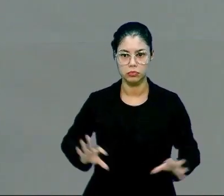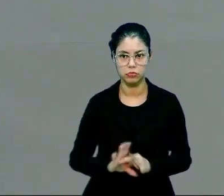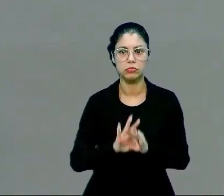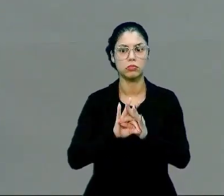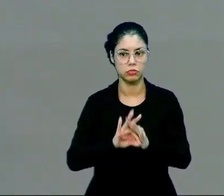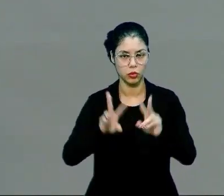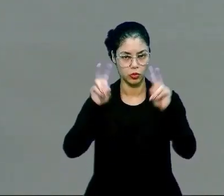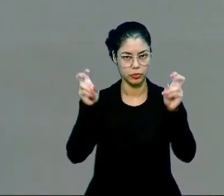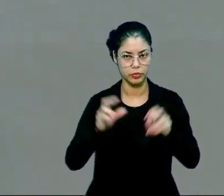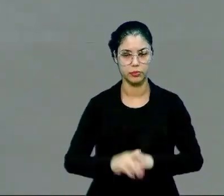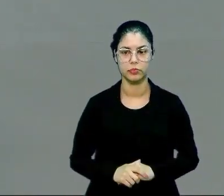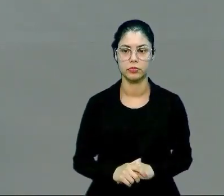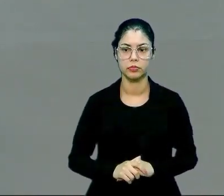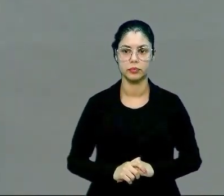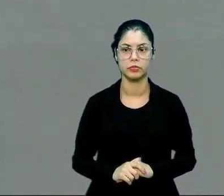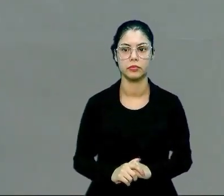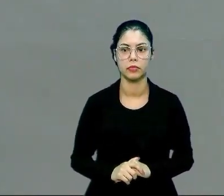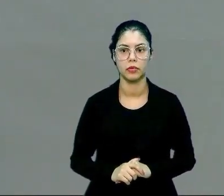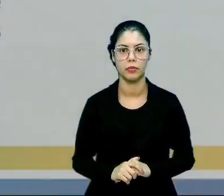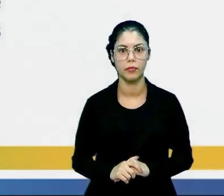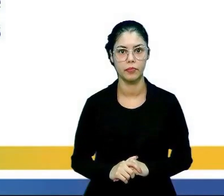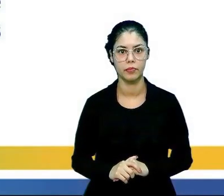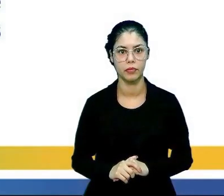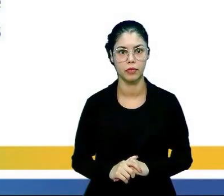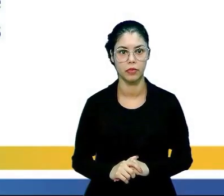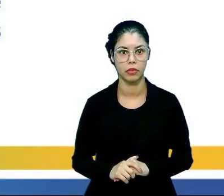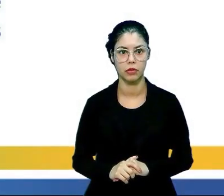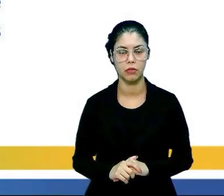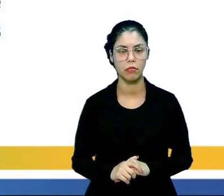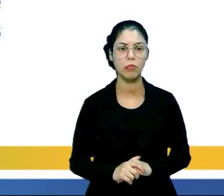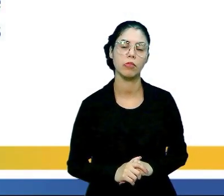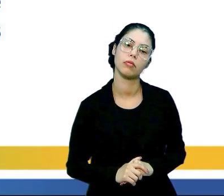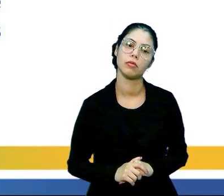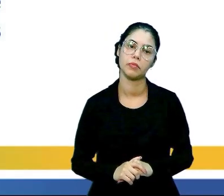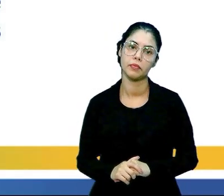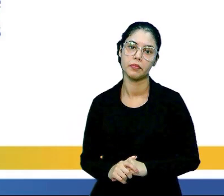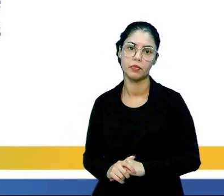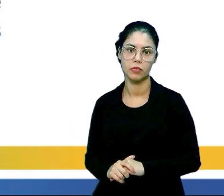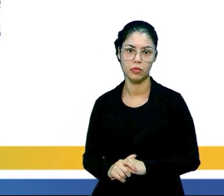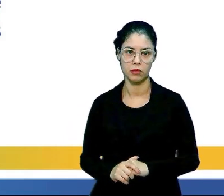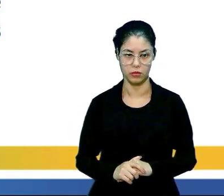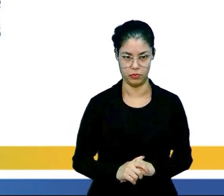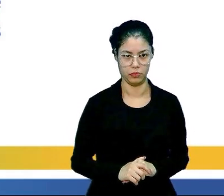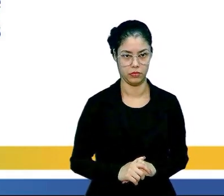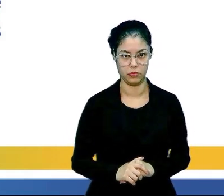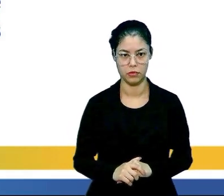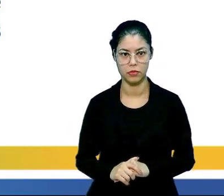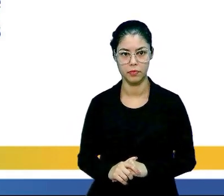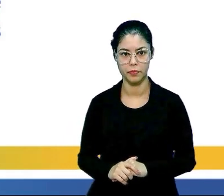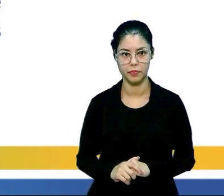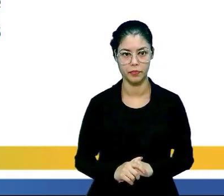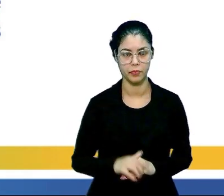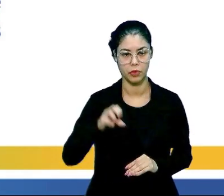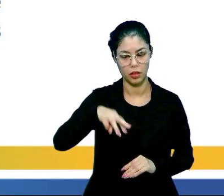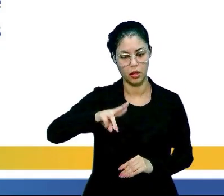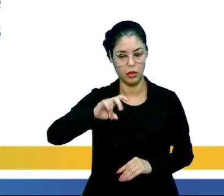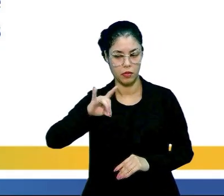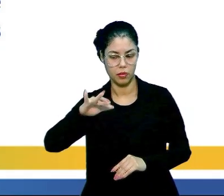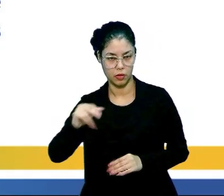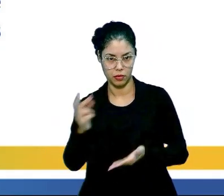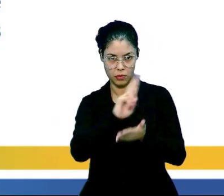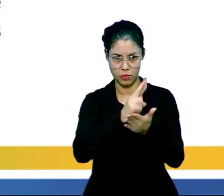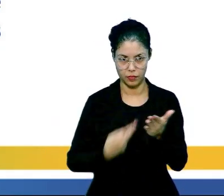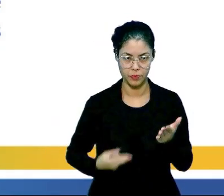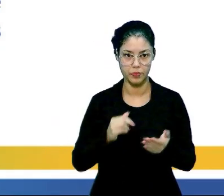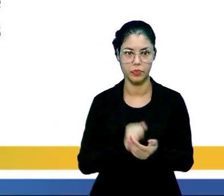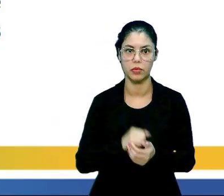com o tema. Então, vamos descobrir se ela foi feliz. Então, vamos lá. Maria Júlia Passos é a dona da